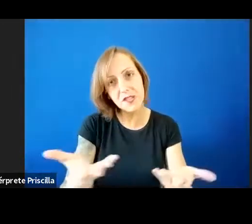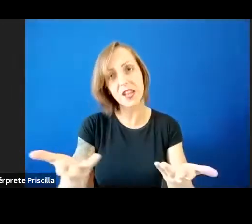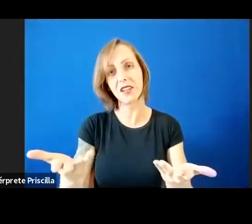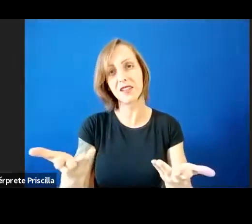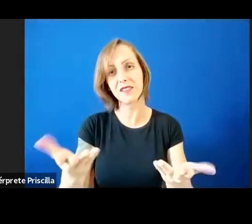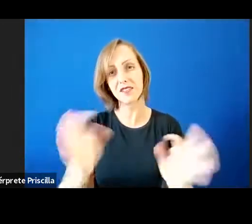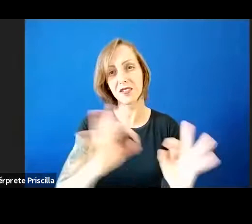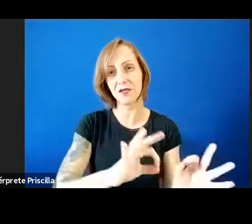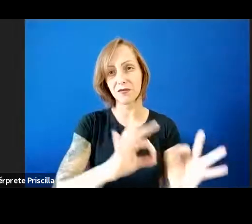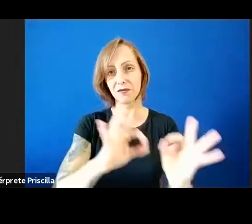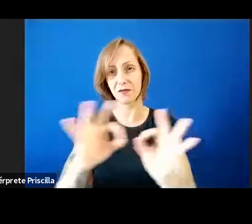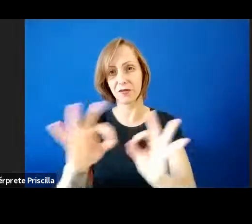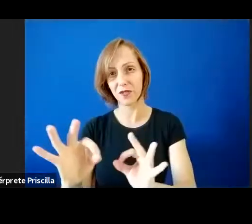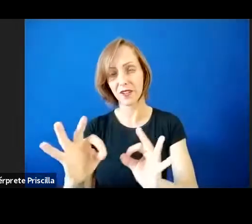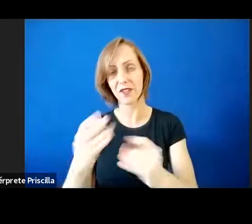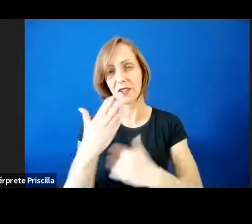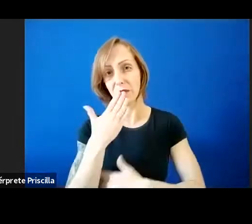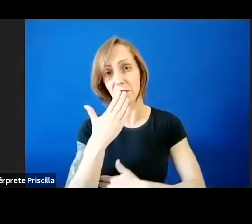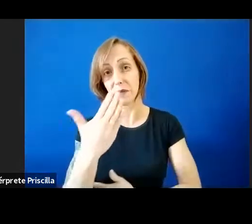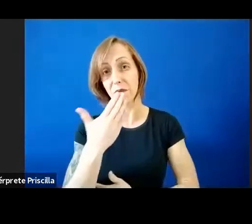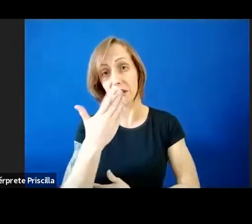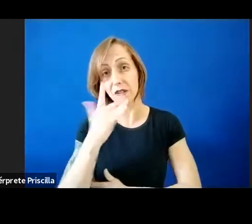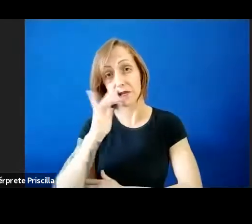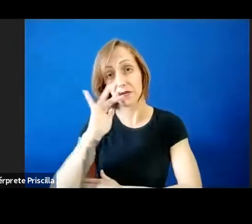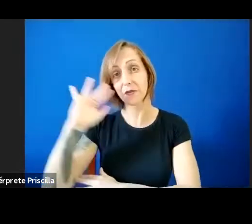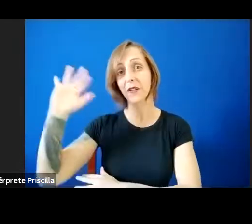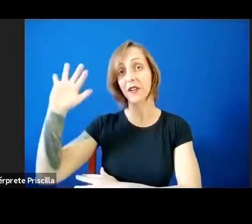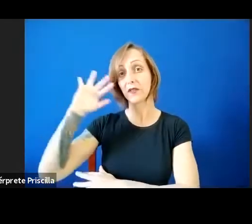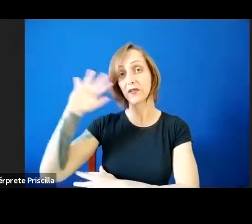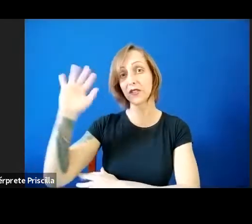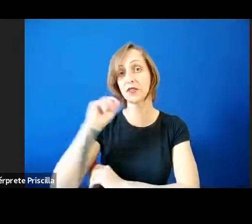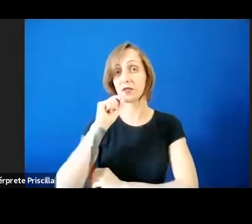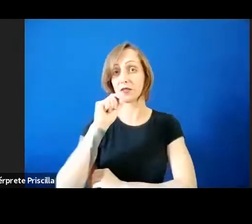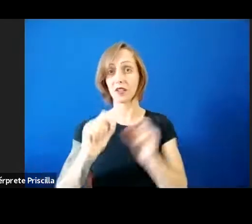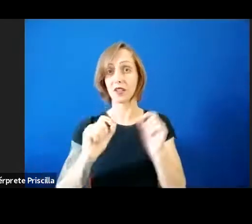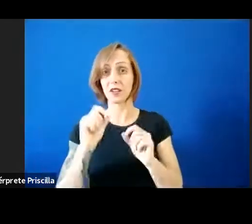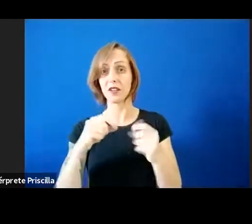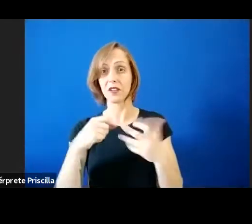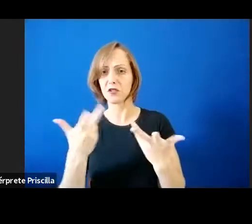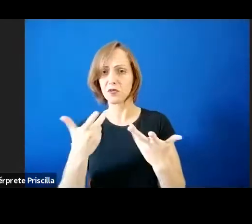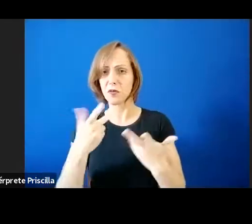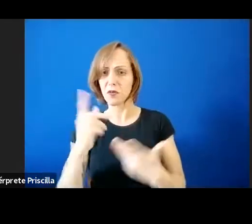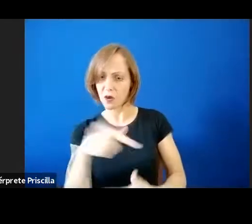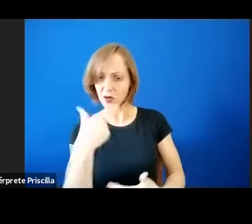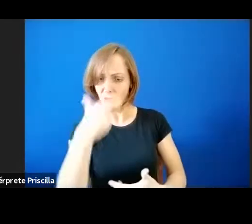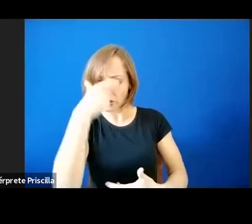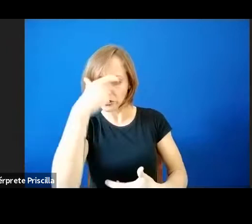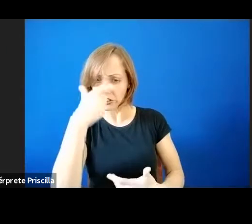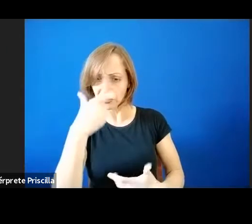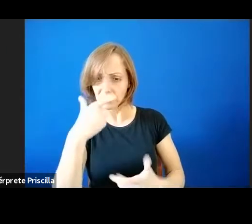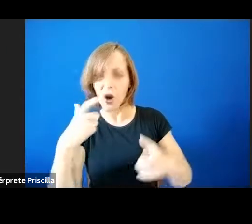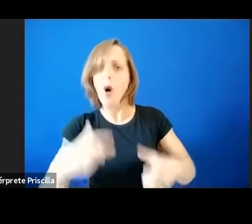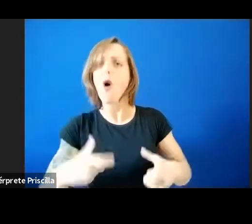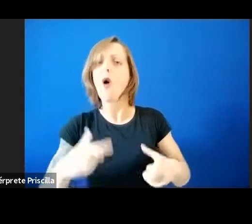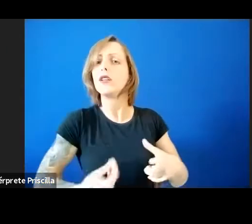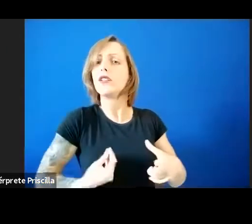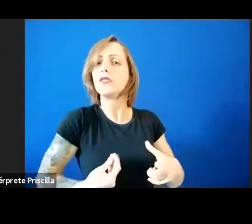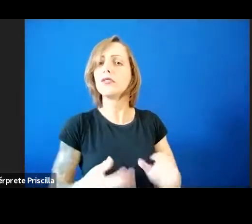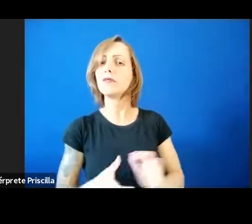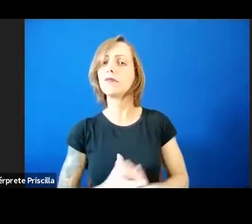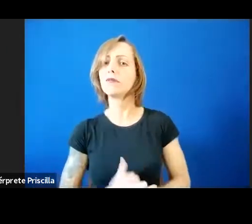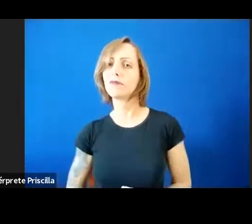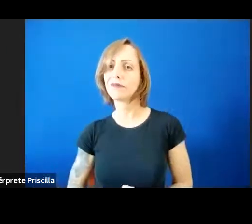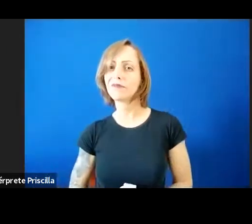para refletir o espaço de onde nós encontramos agora. Por exemplo, eu estou aqui em Santa Catarina,